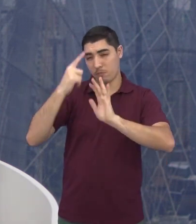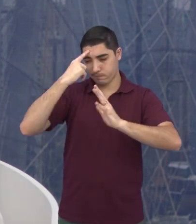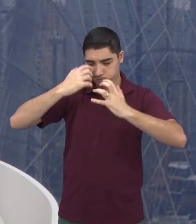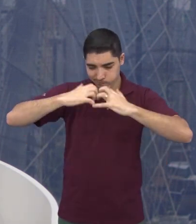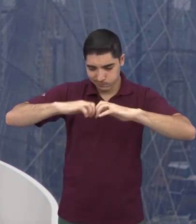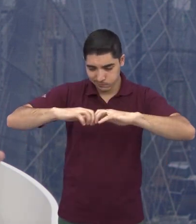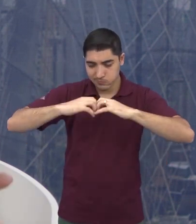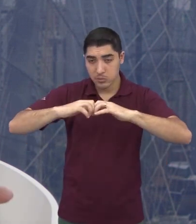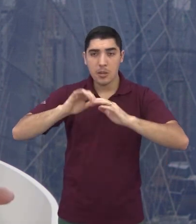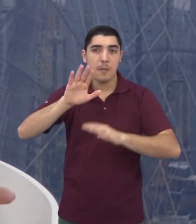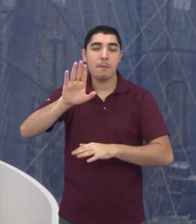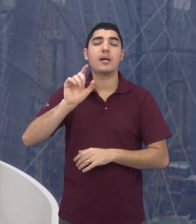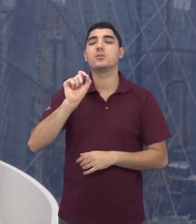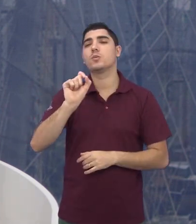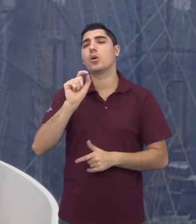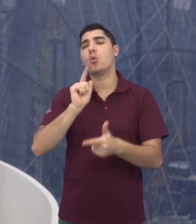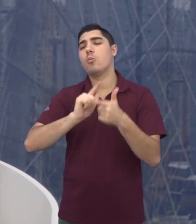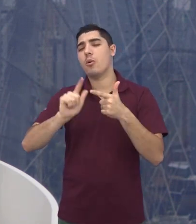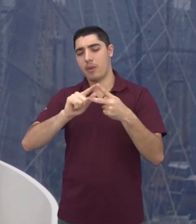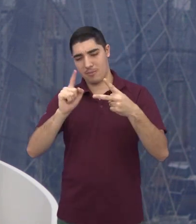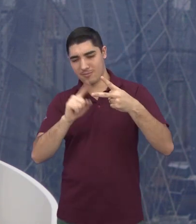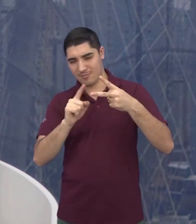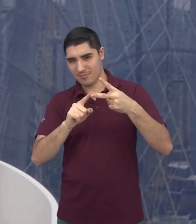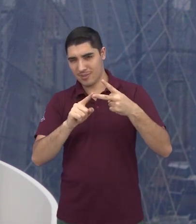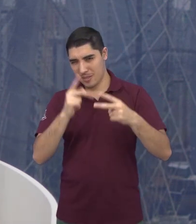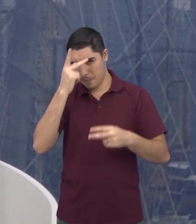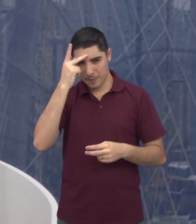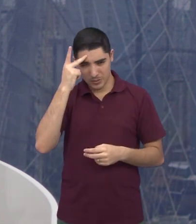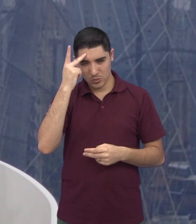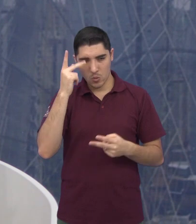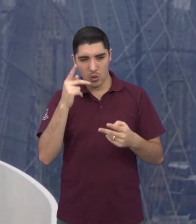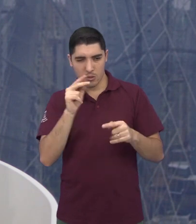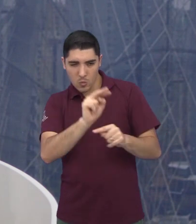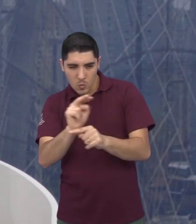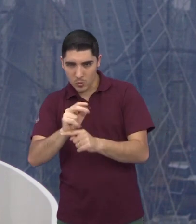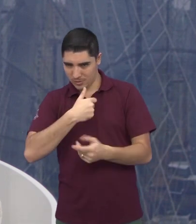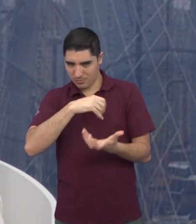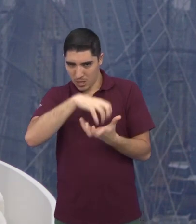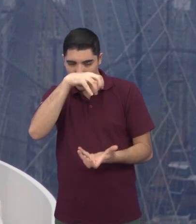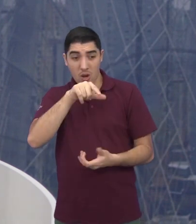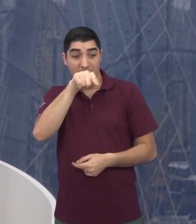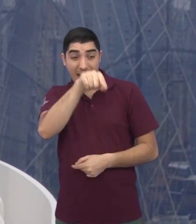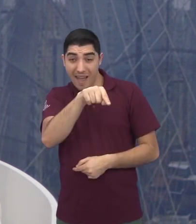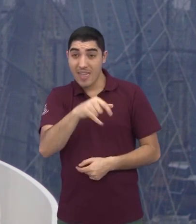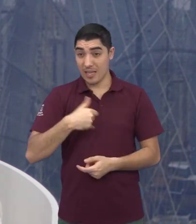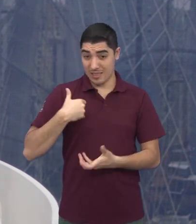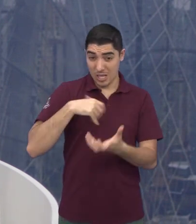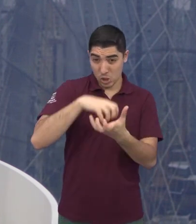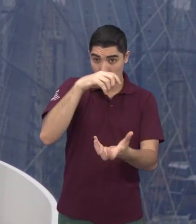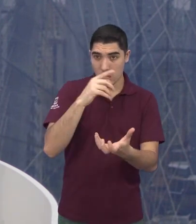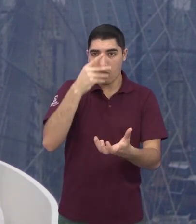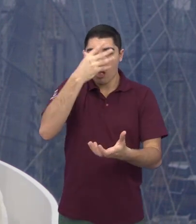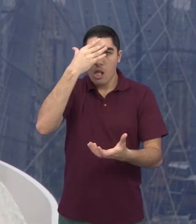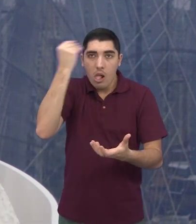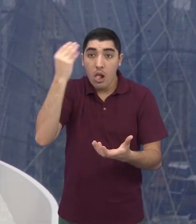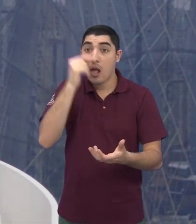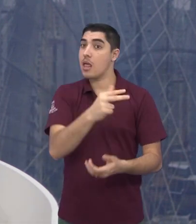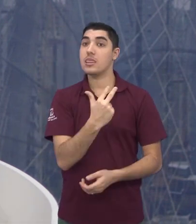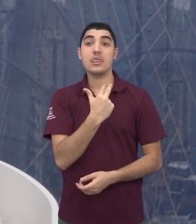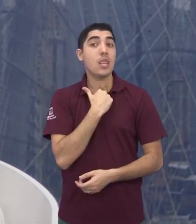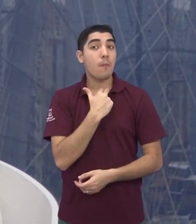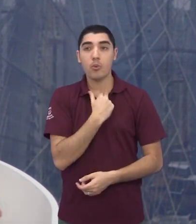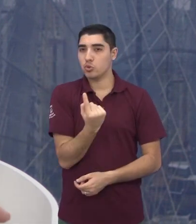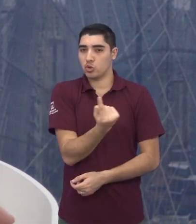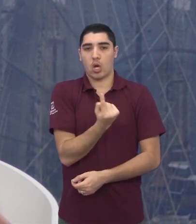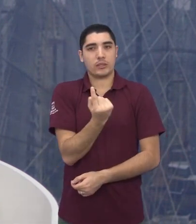uma pessoa idosa em situação de demência, ela não pode ficar nenhum segundo sozinha. Então ela vai